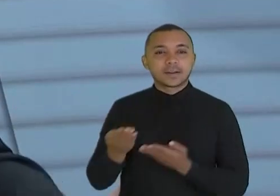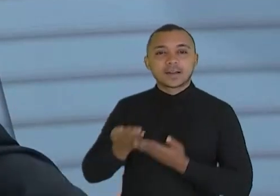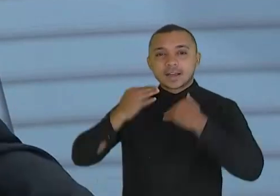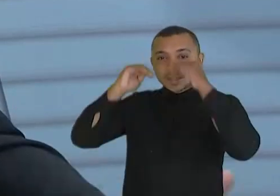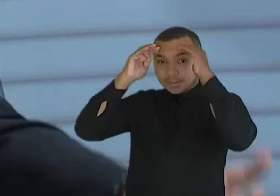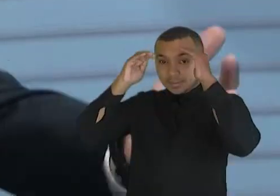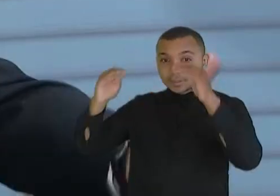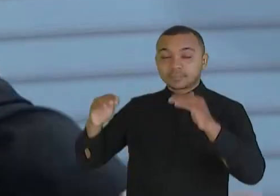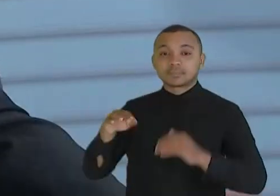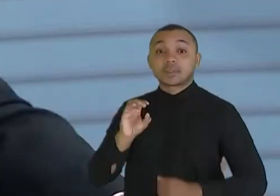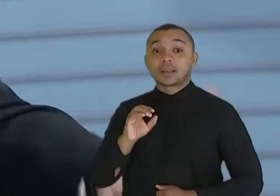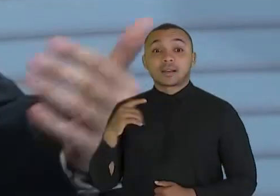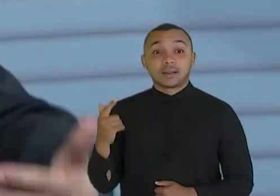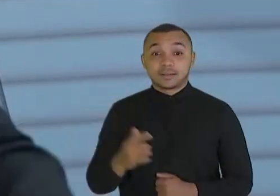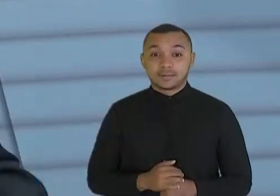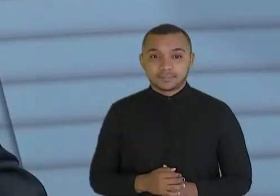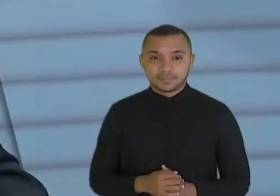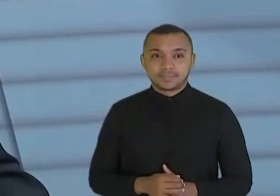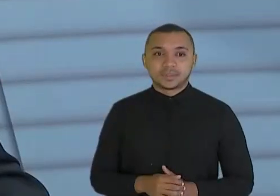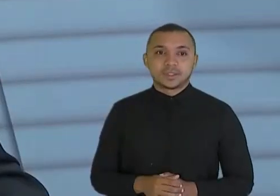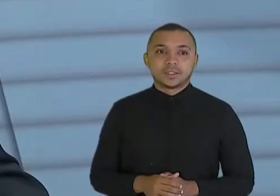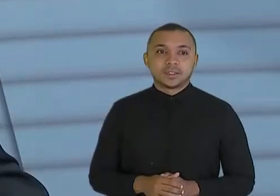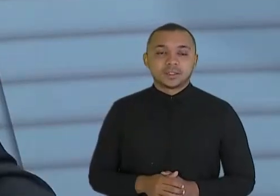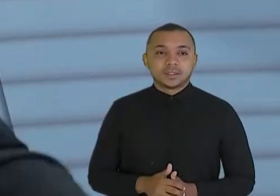lógico, não tem como ter